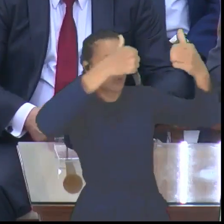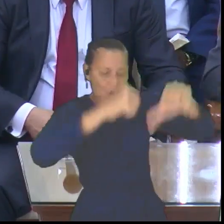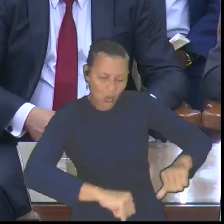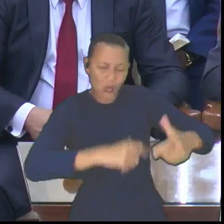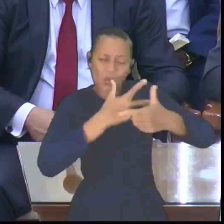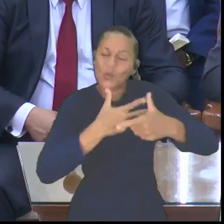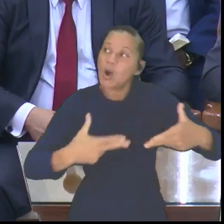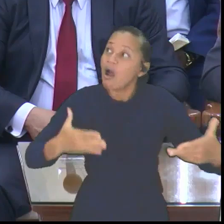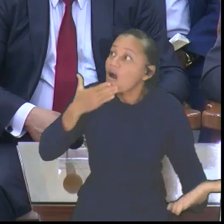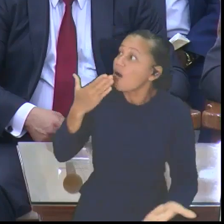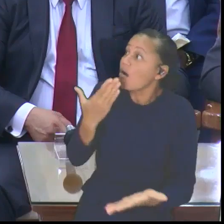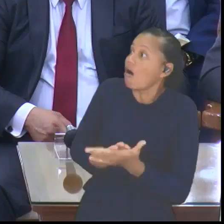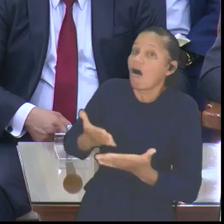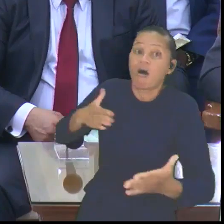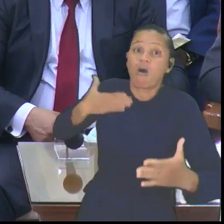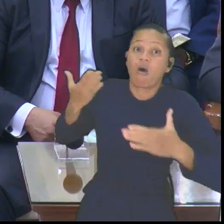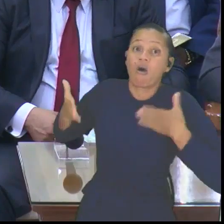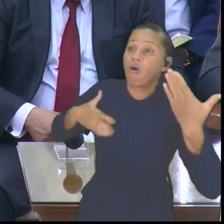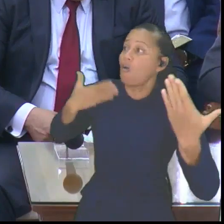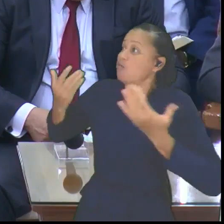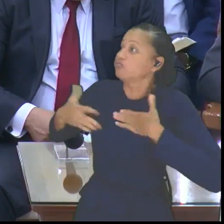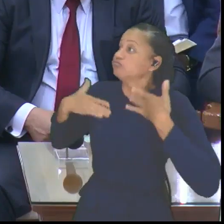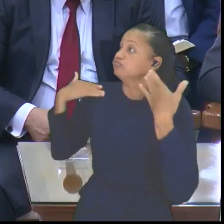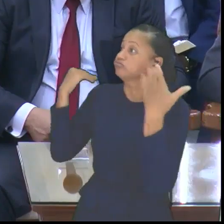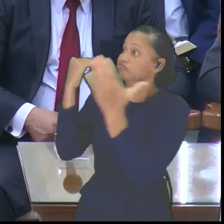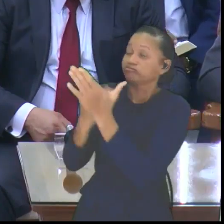coisas grandes e firmes de Deus.